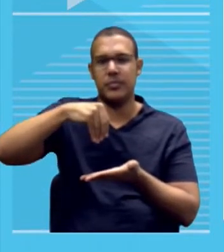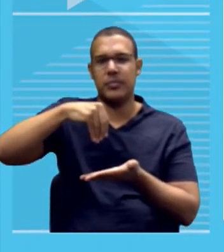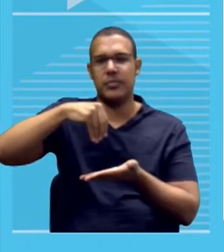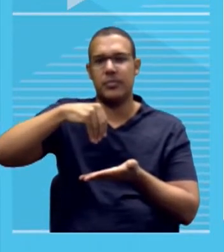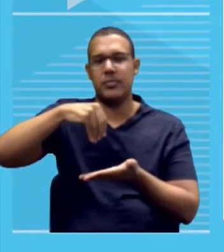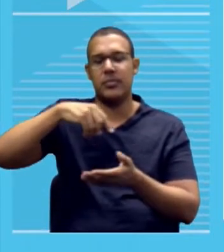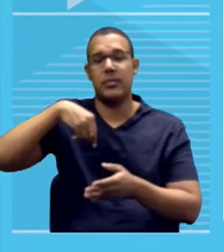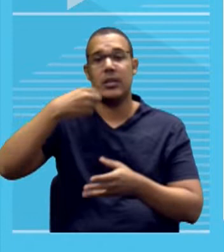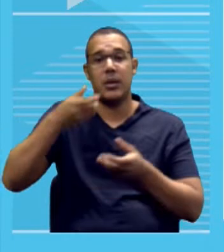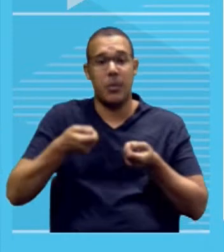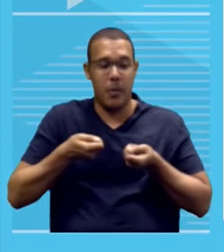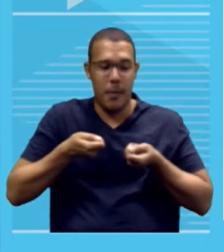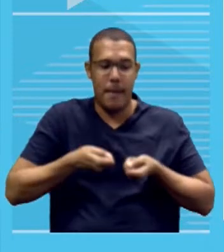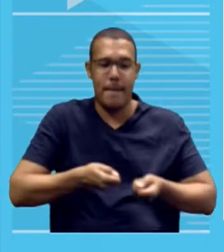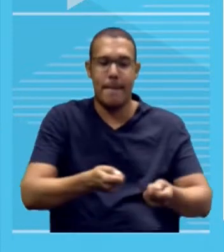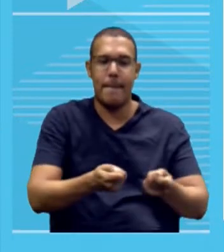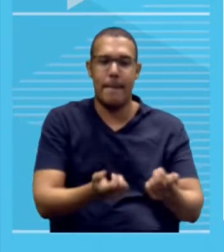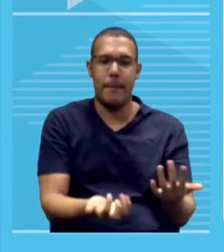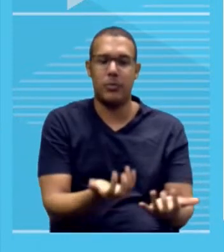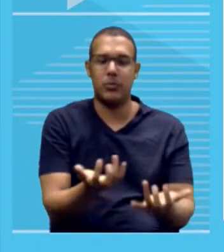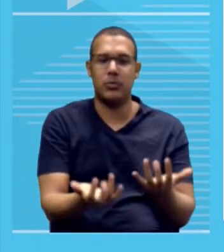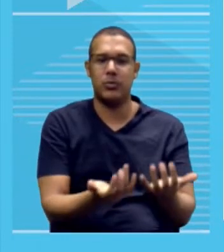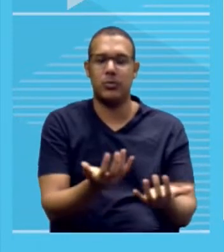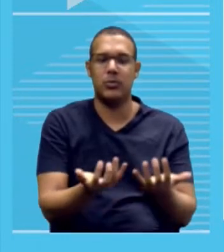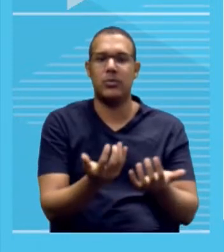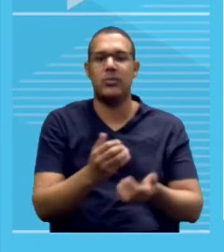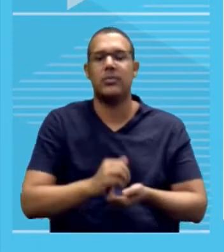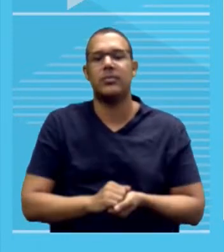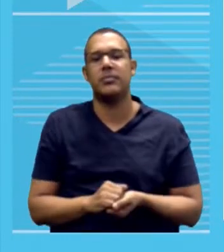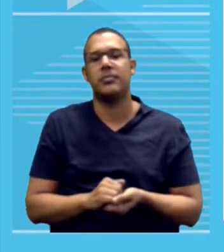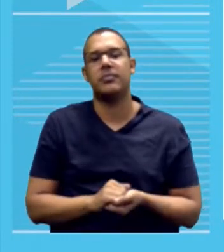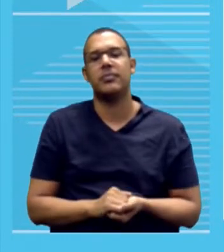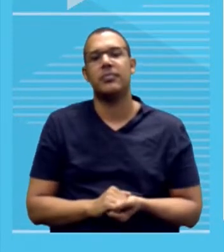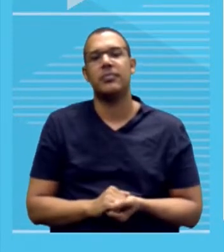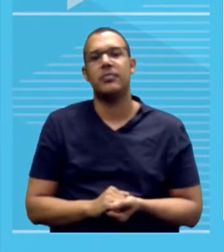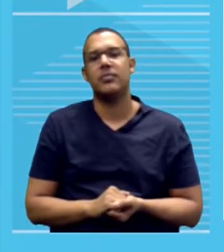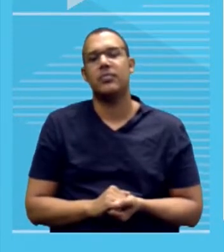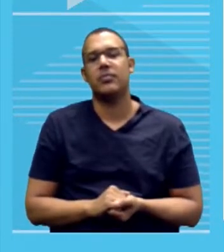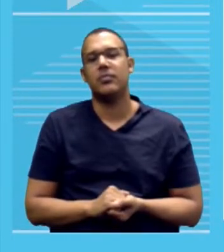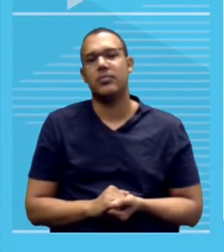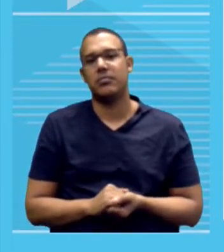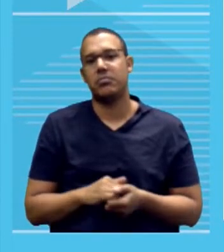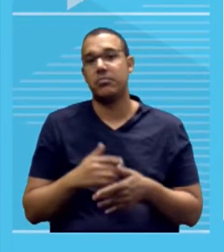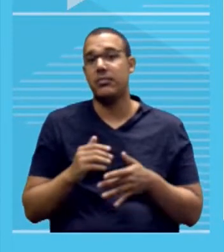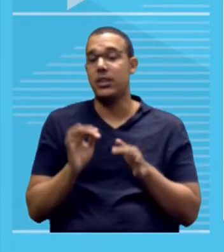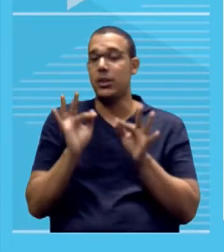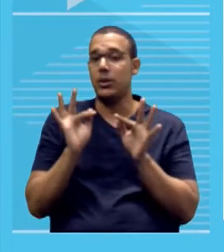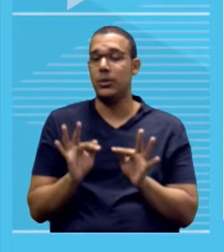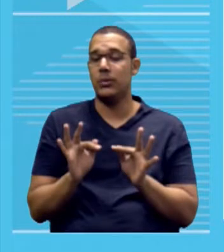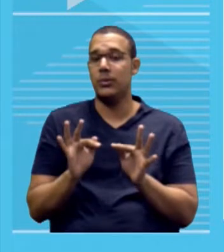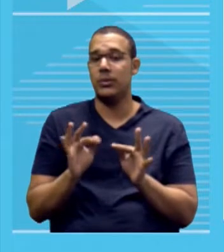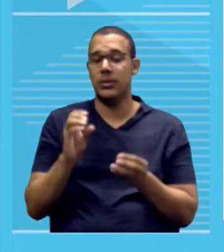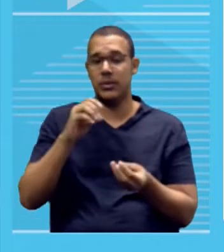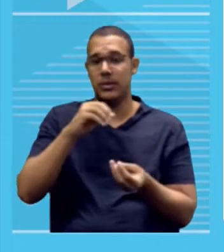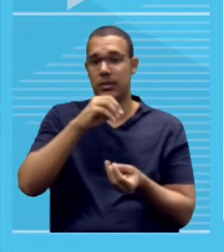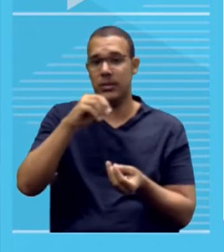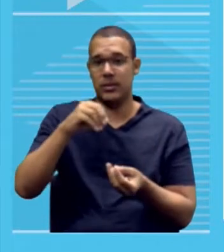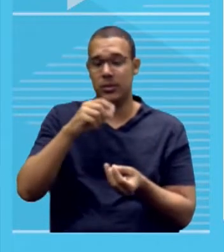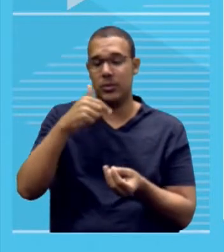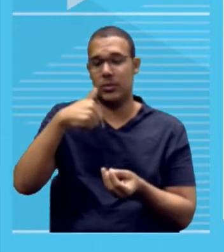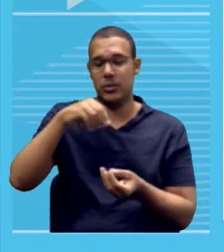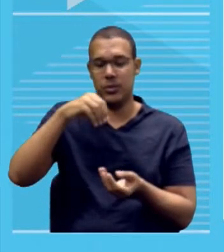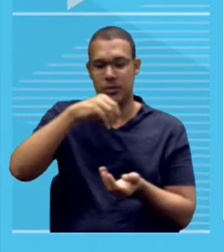coloque no fogo A sei lá 180 graus por fim adicione os outros